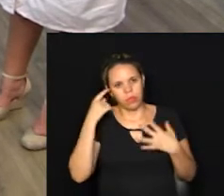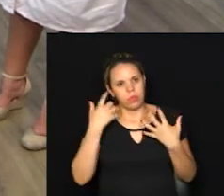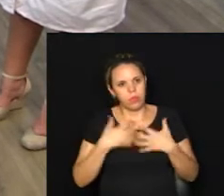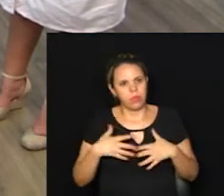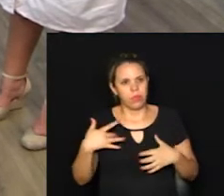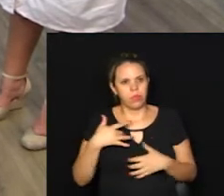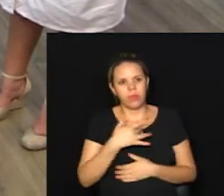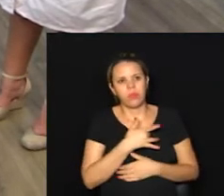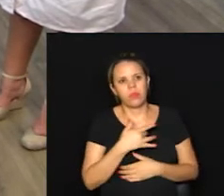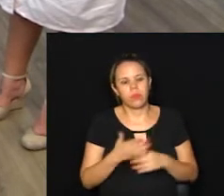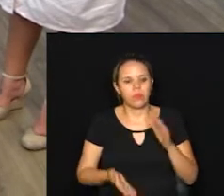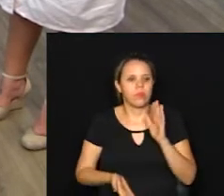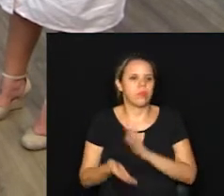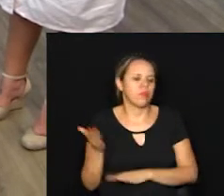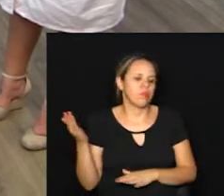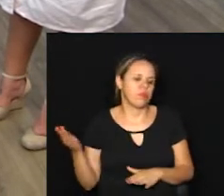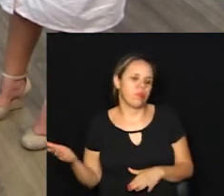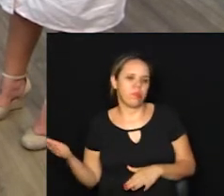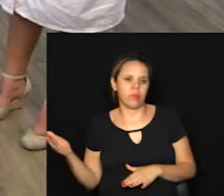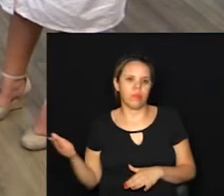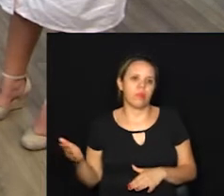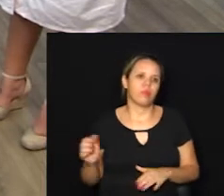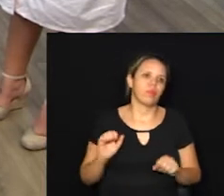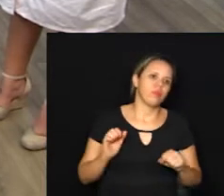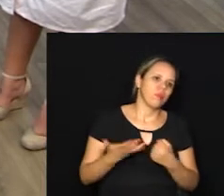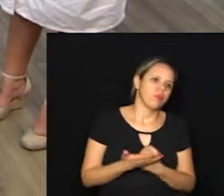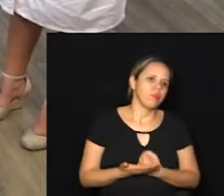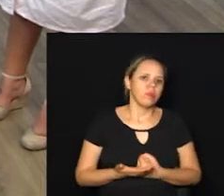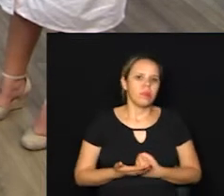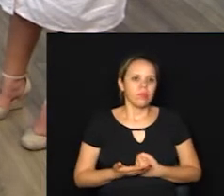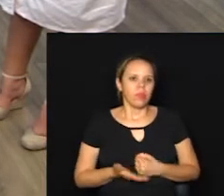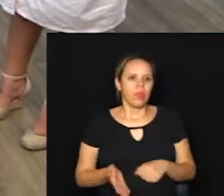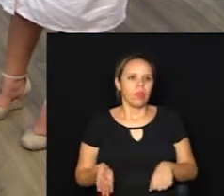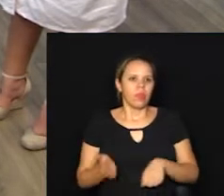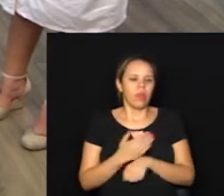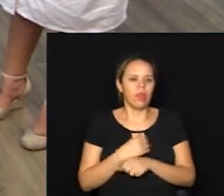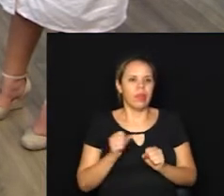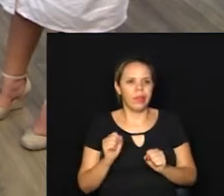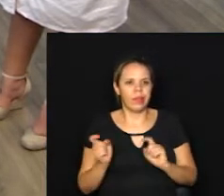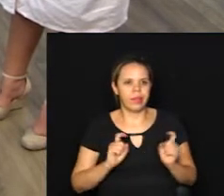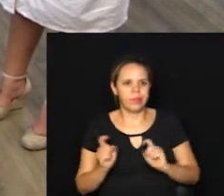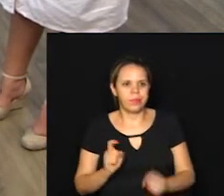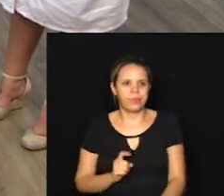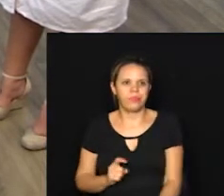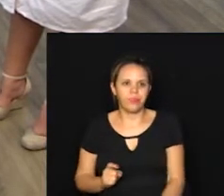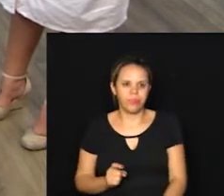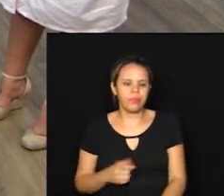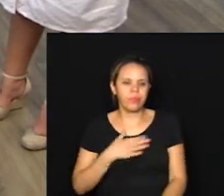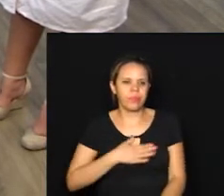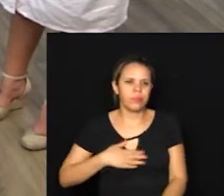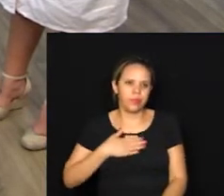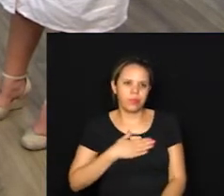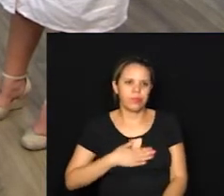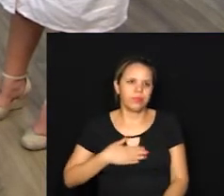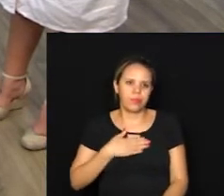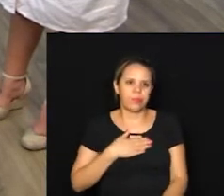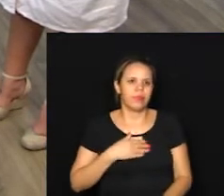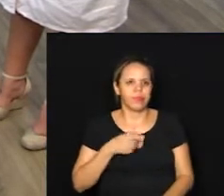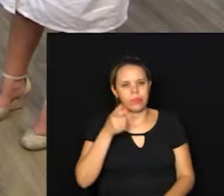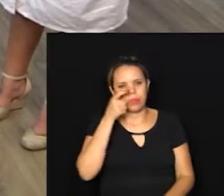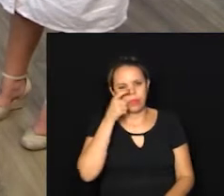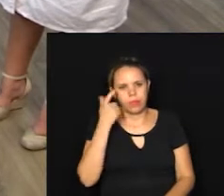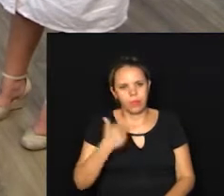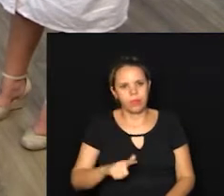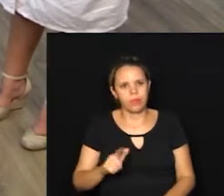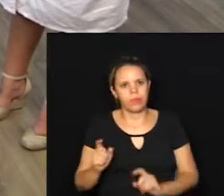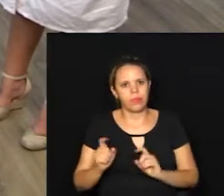saúde para sair o quanto antes dessa pandemia, e o quanto antes sair, antes a gente vai poder reunir e curtir de novo as partidas de futebol e em todos